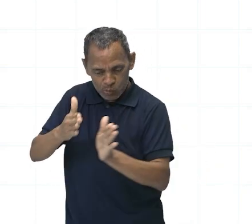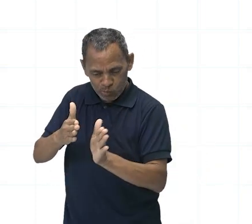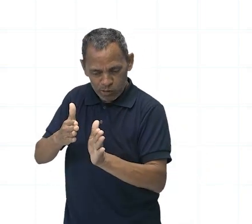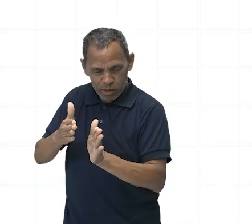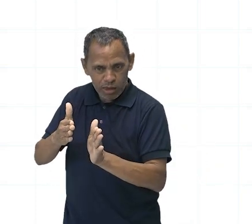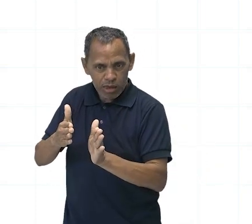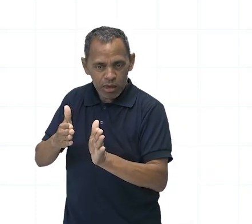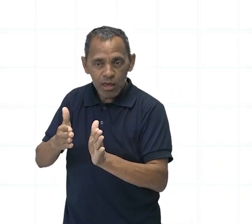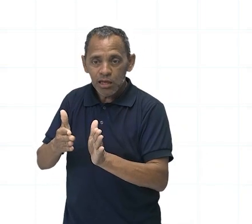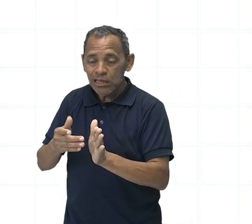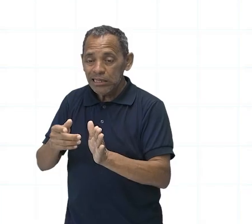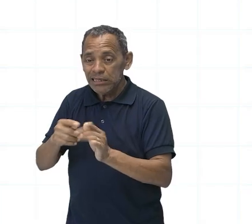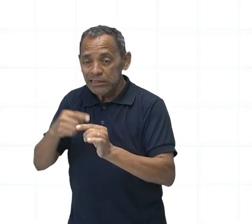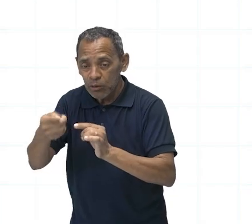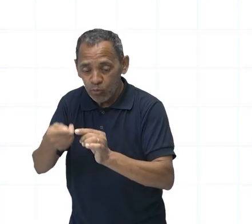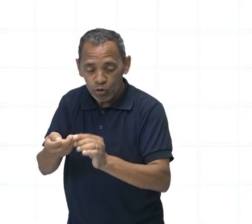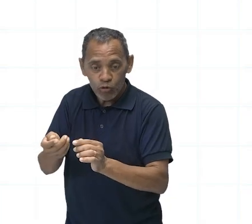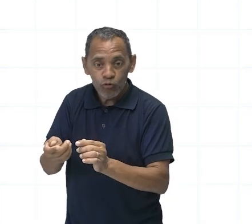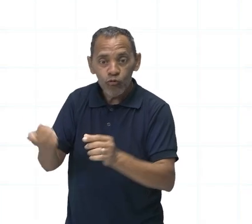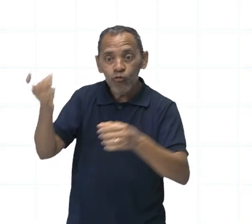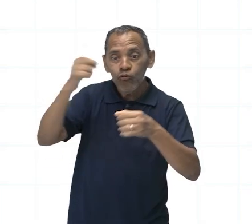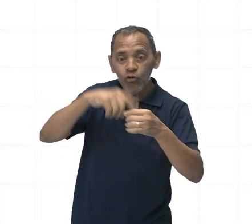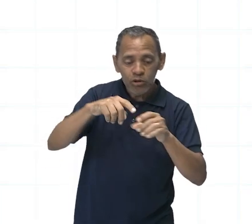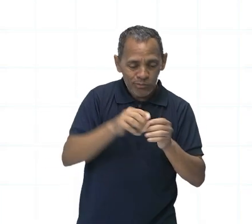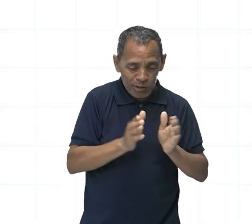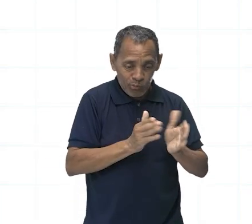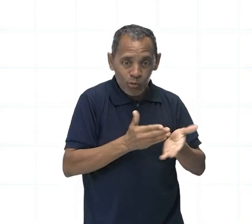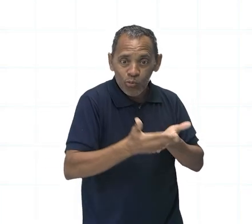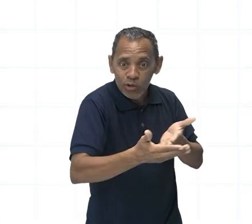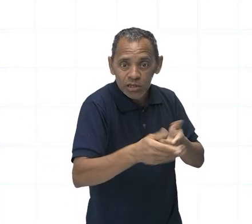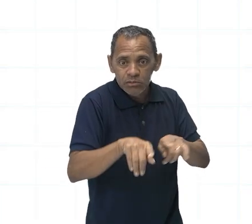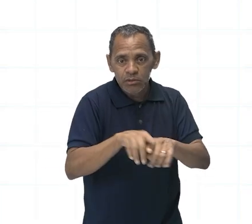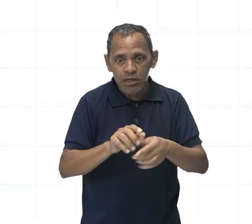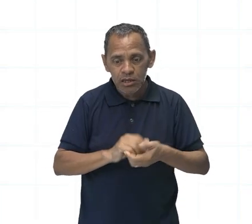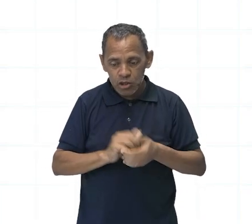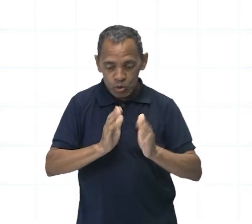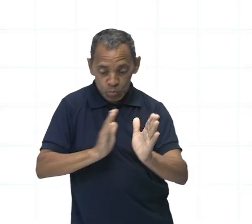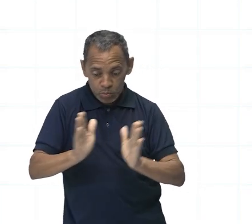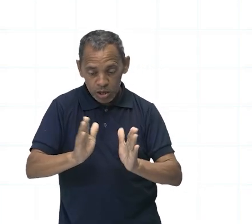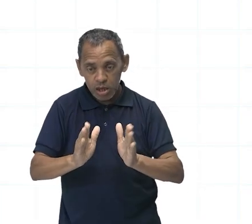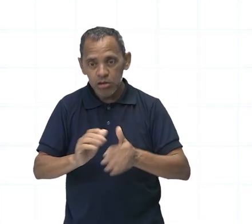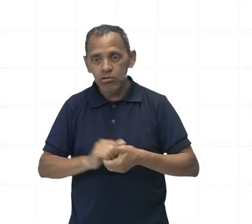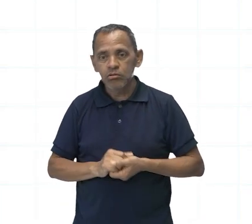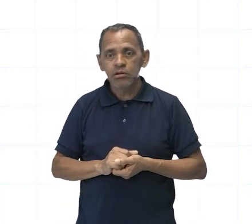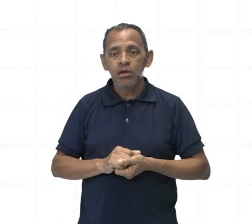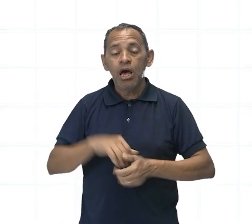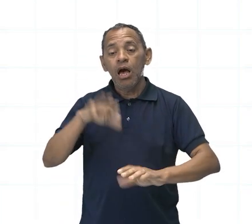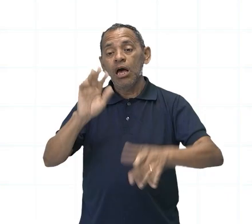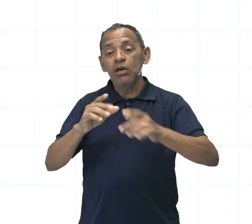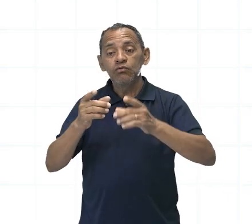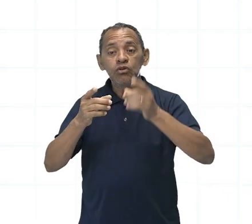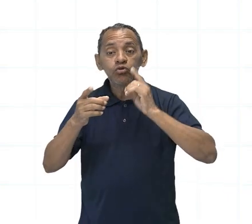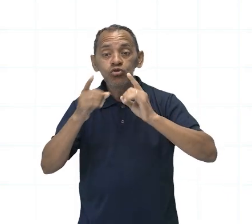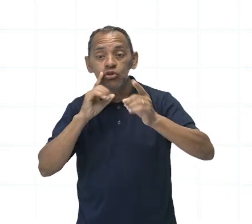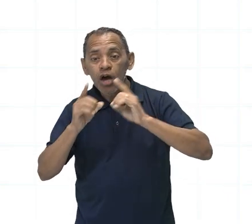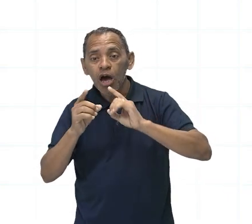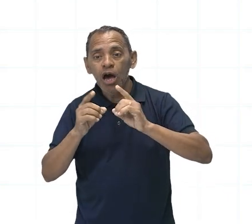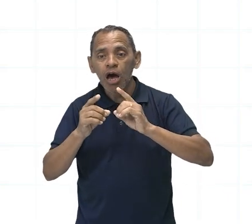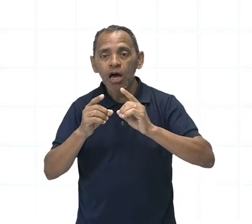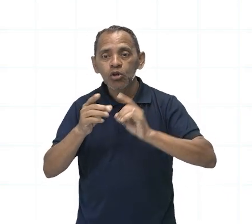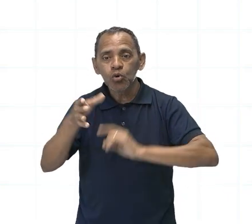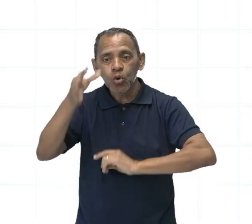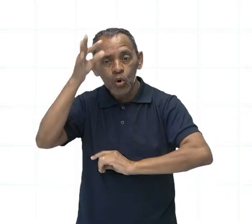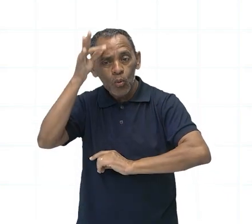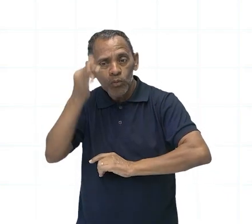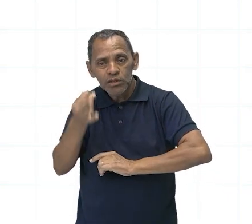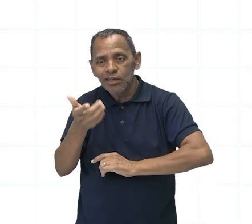para o final, para o início. O cenário é surrealista e você não consegue compreender. Às vezes, os diálogos, você não consegue